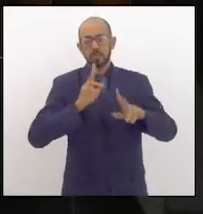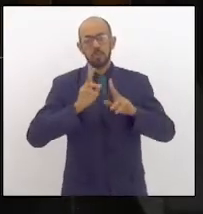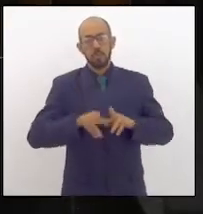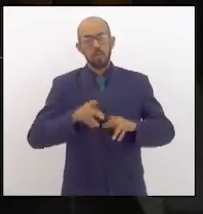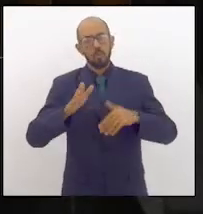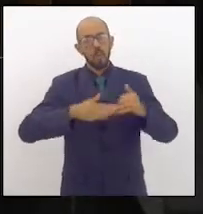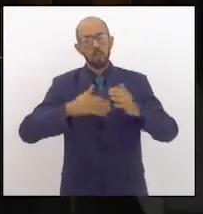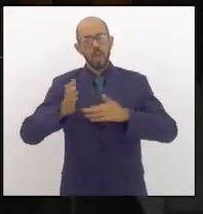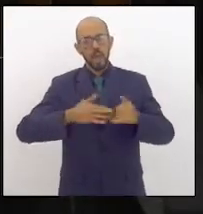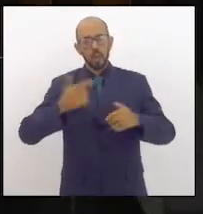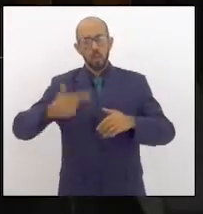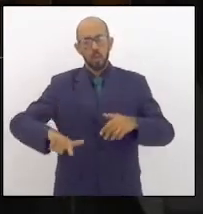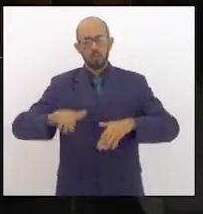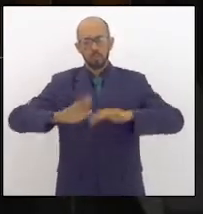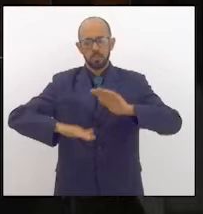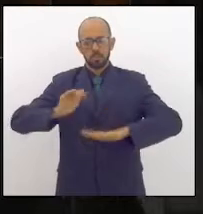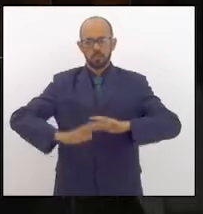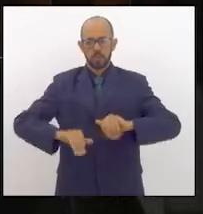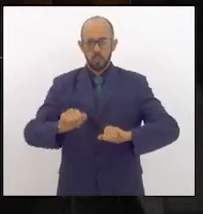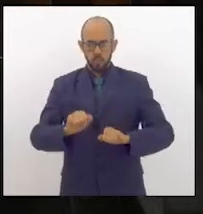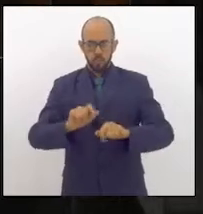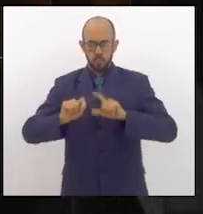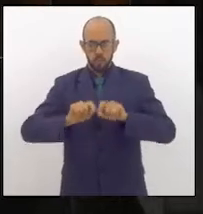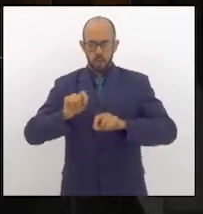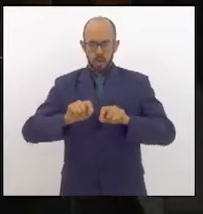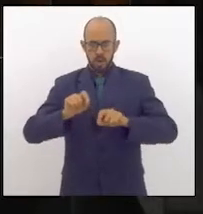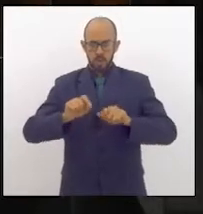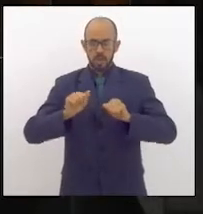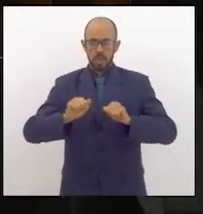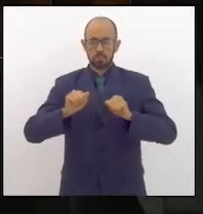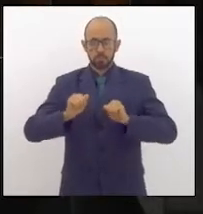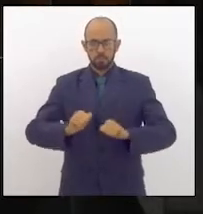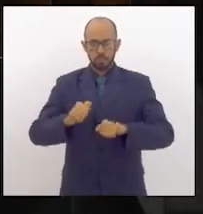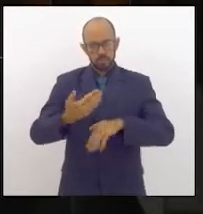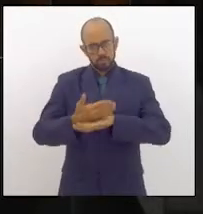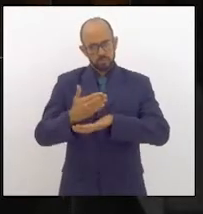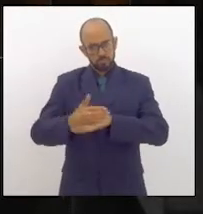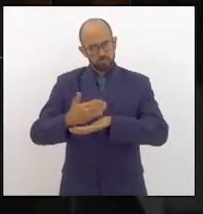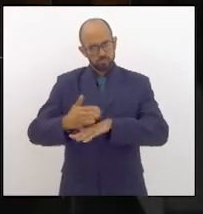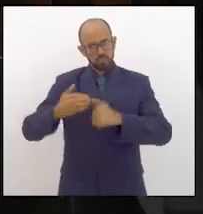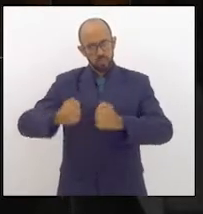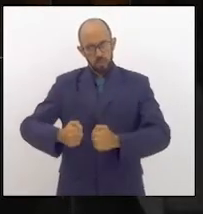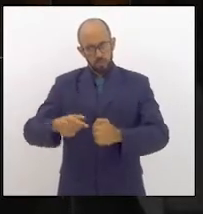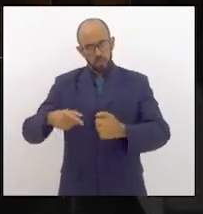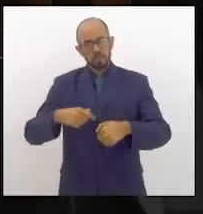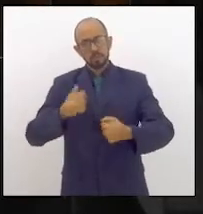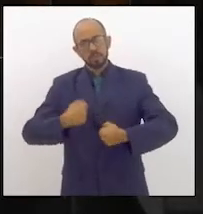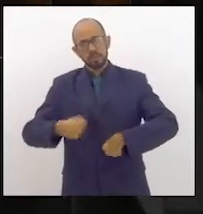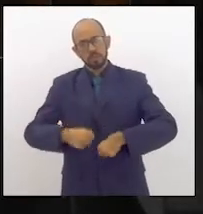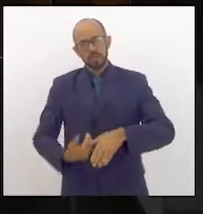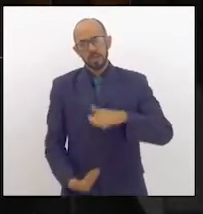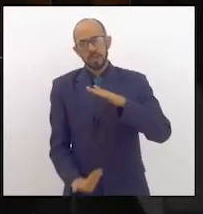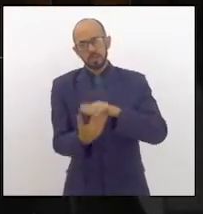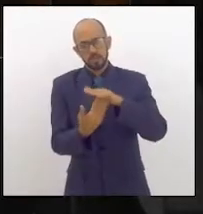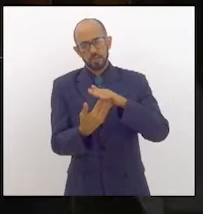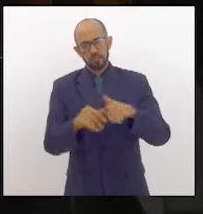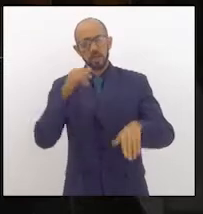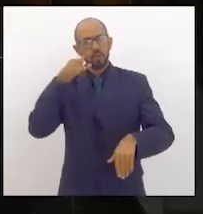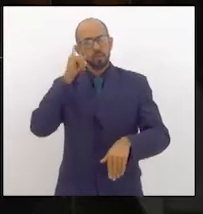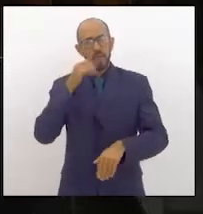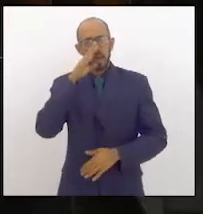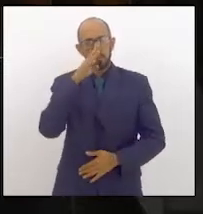profissão como qualquer outro exercício de poder ele precisa ter limite para que esse poder não causa